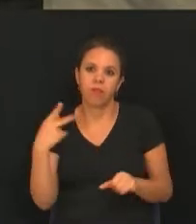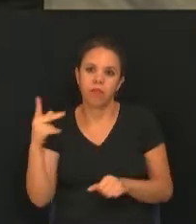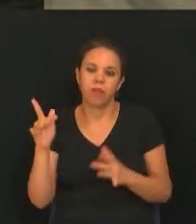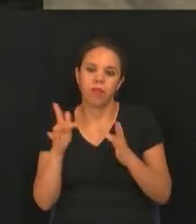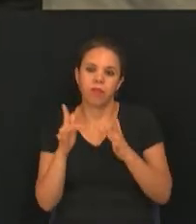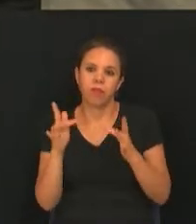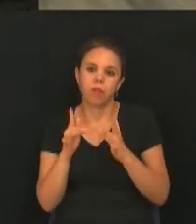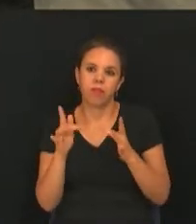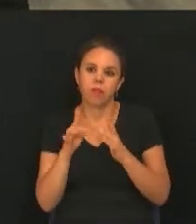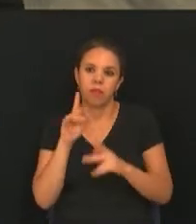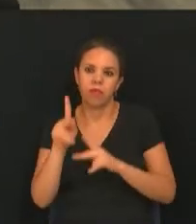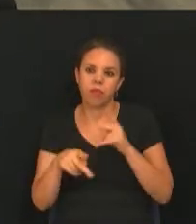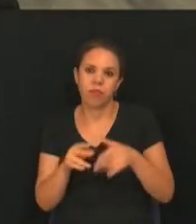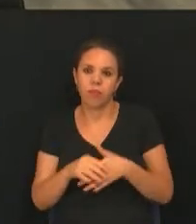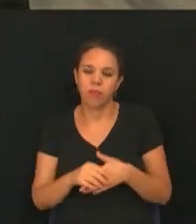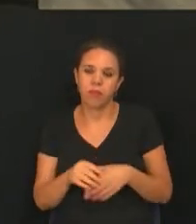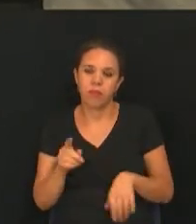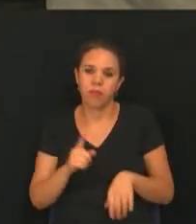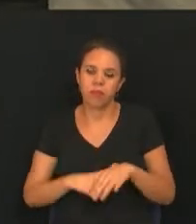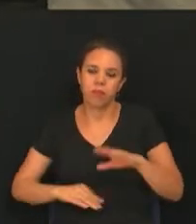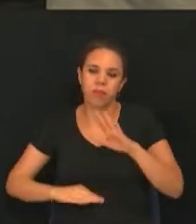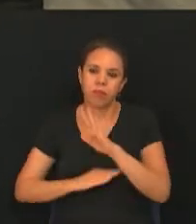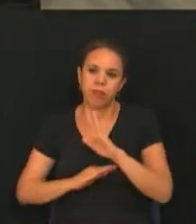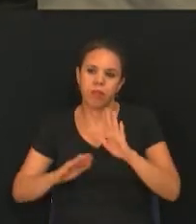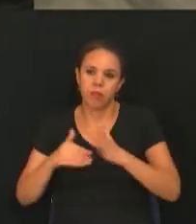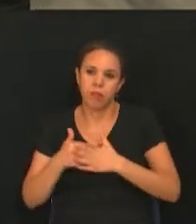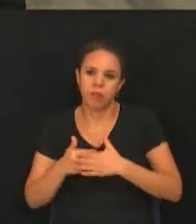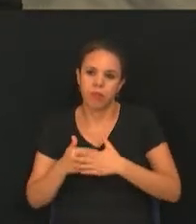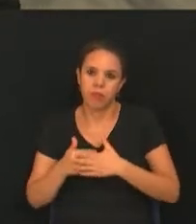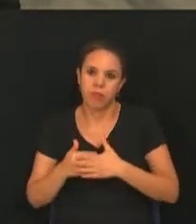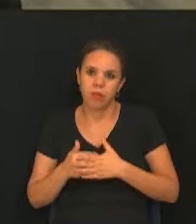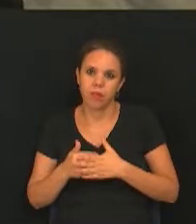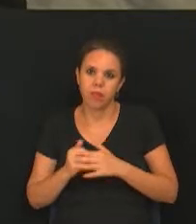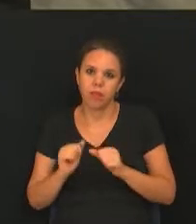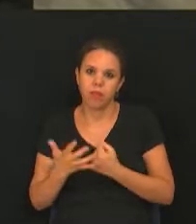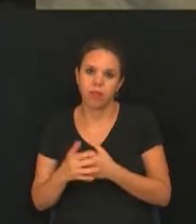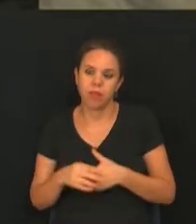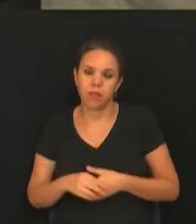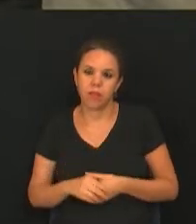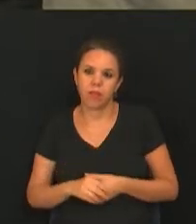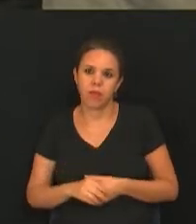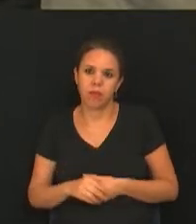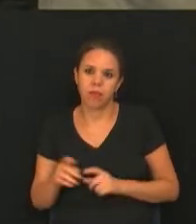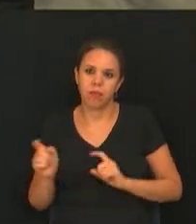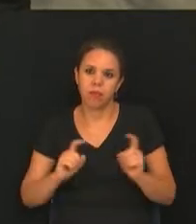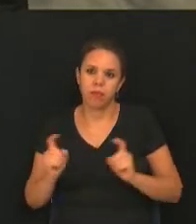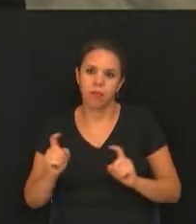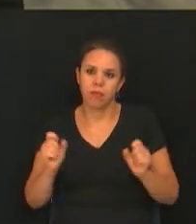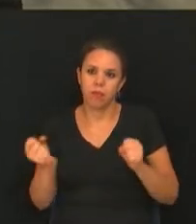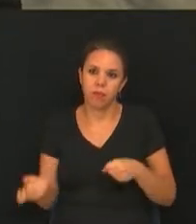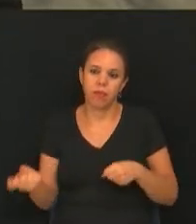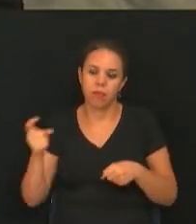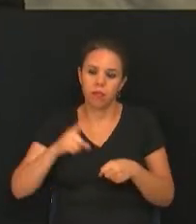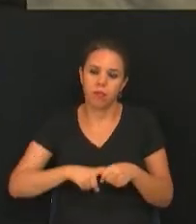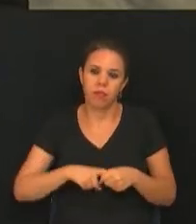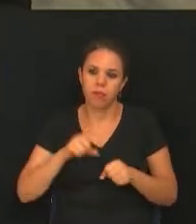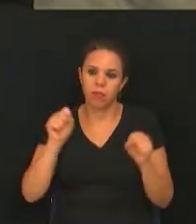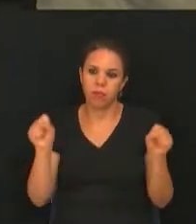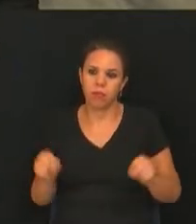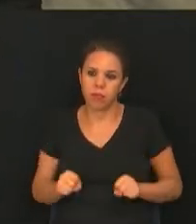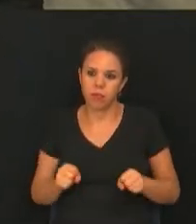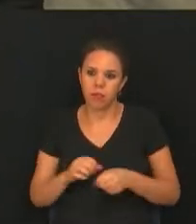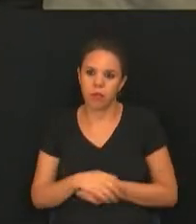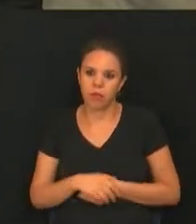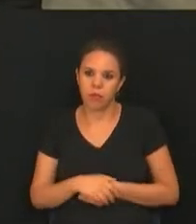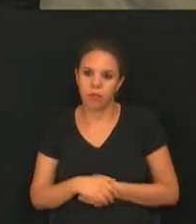com a população nesse momento que a Câmara está fechada devido à pandemia de Covid-19. As reuniões também voltaram a ser pelo sistema de deliberação